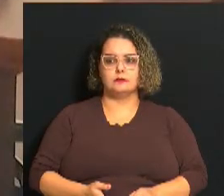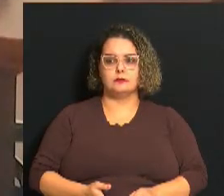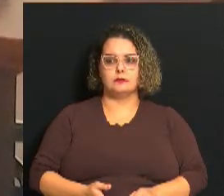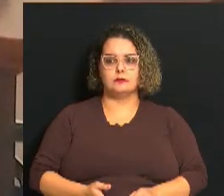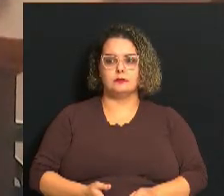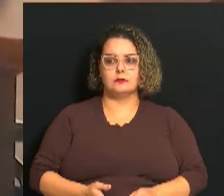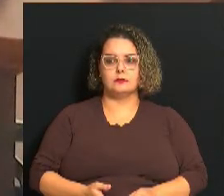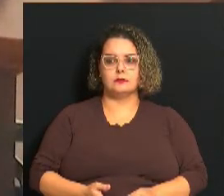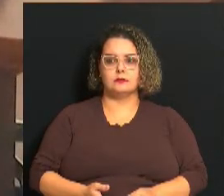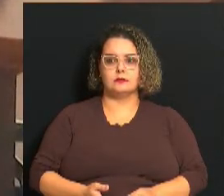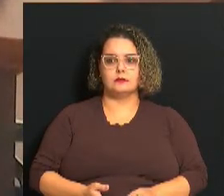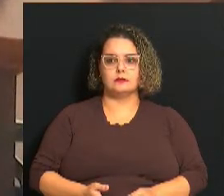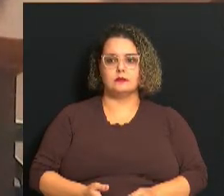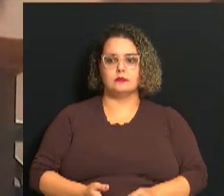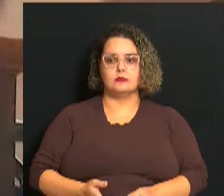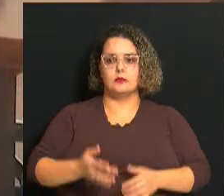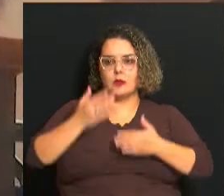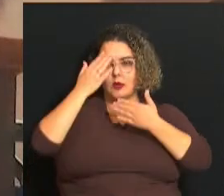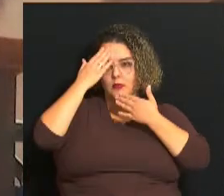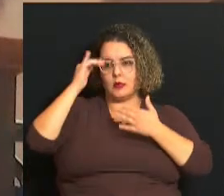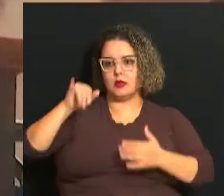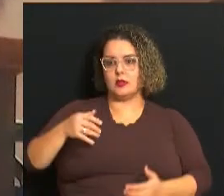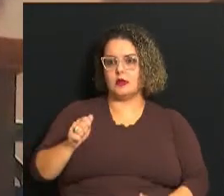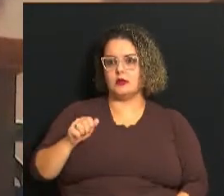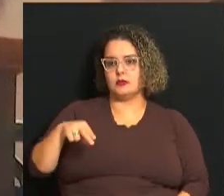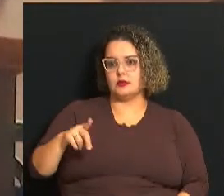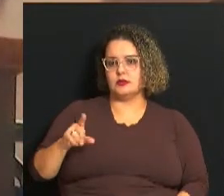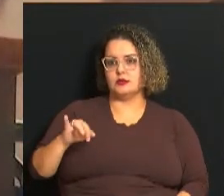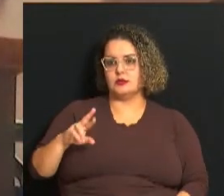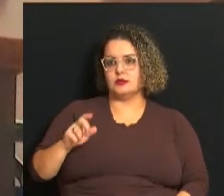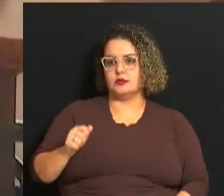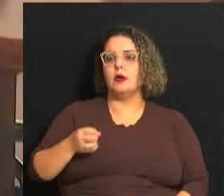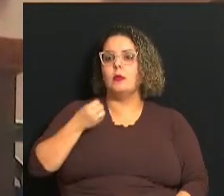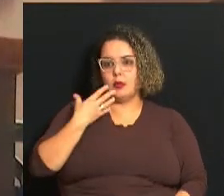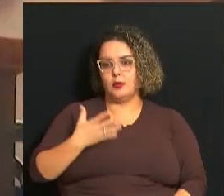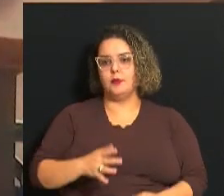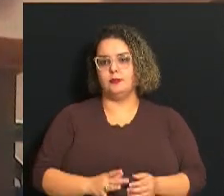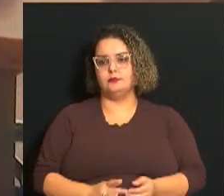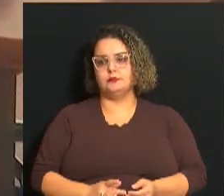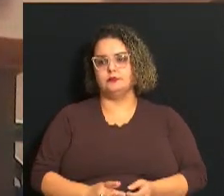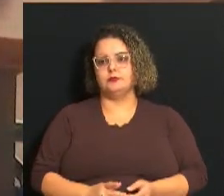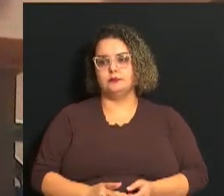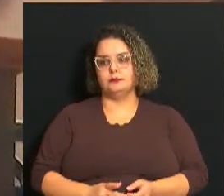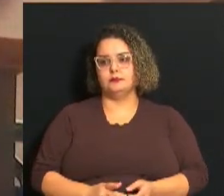bom obrigada Jandira muito bom é